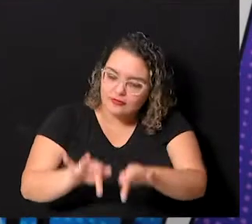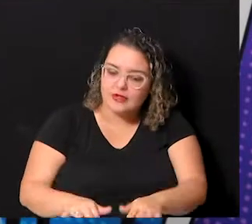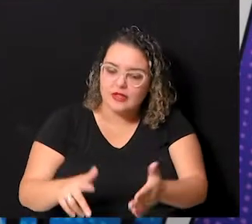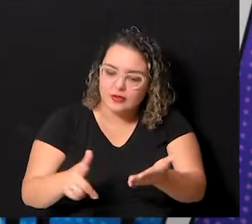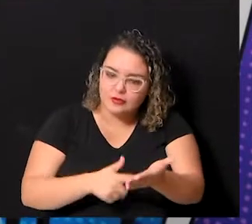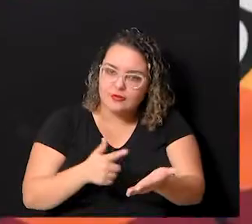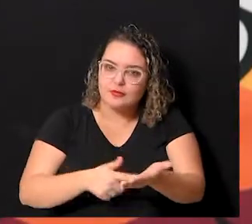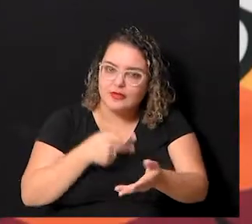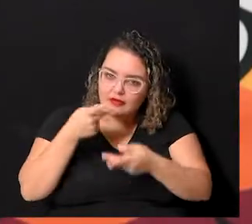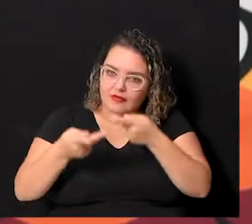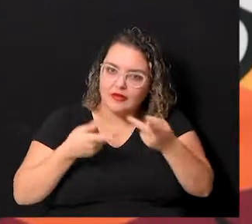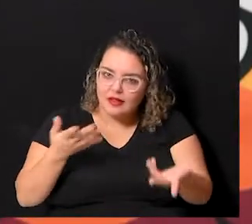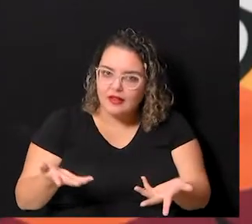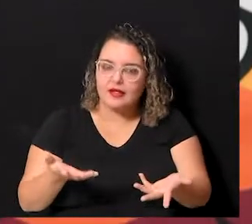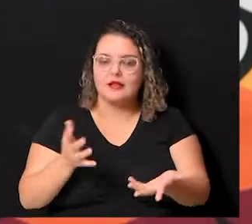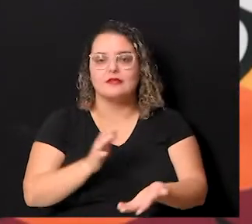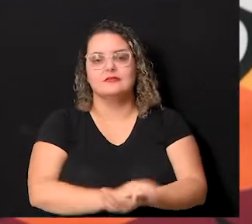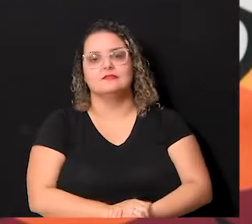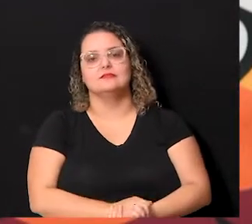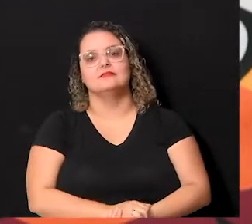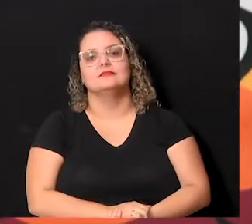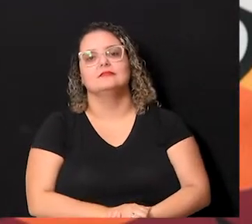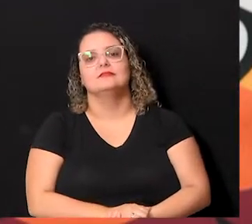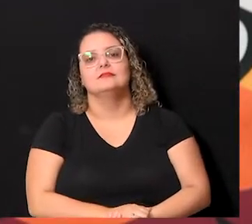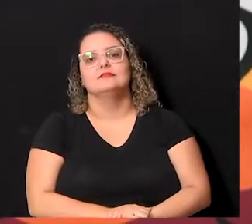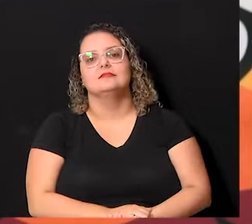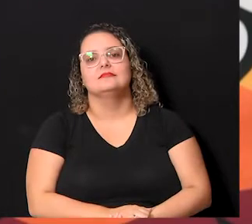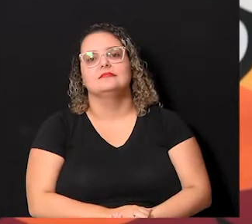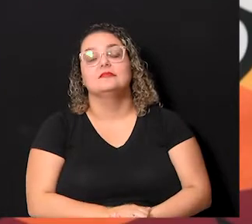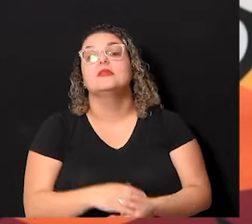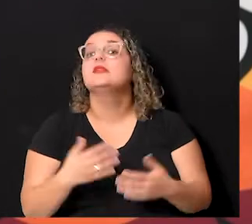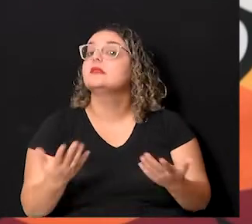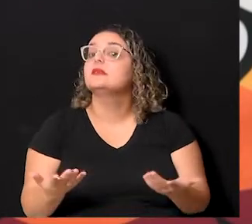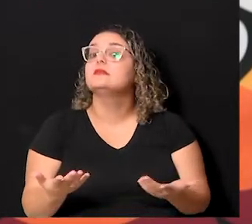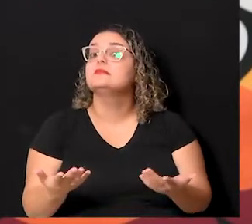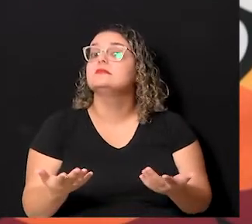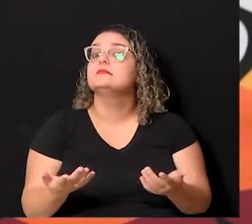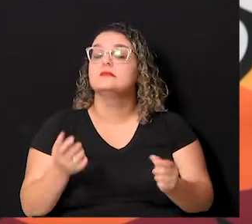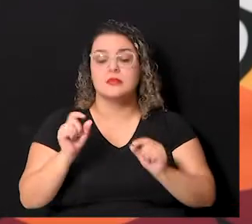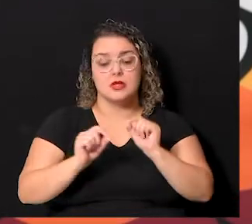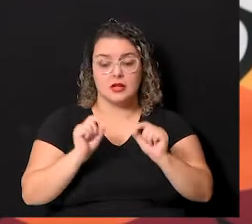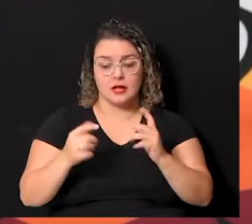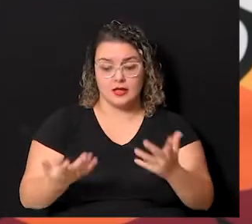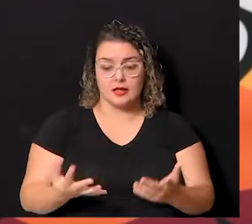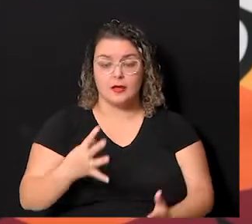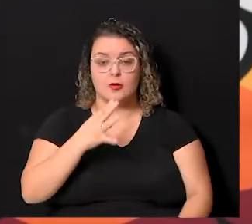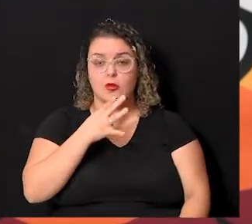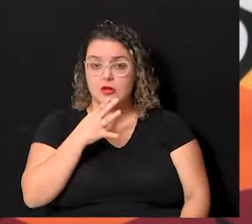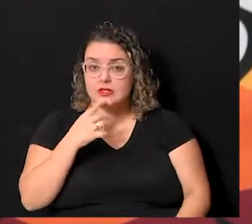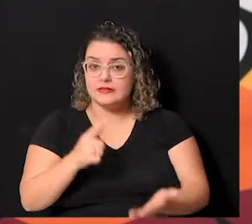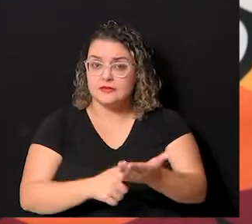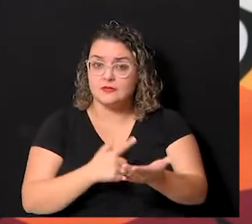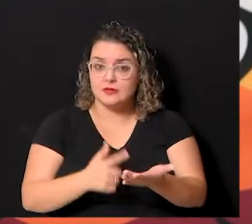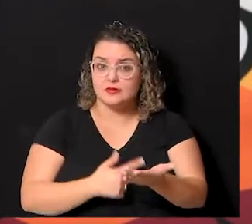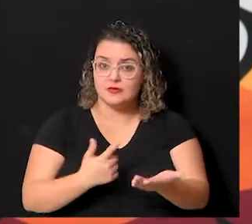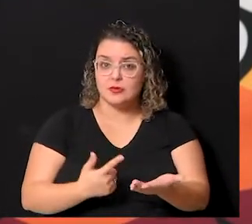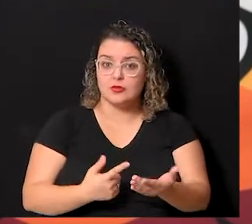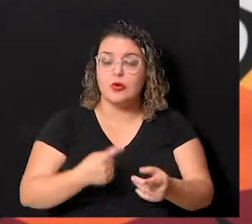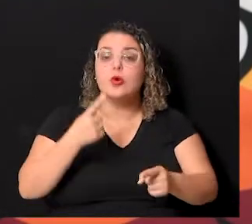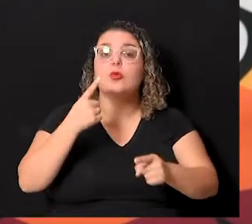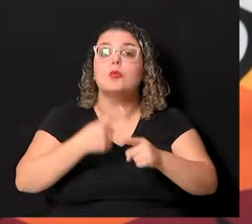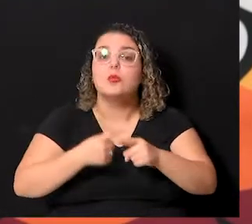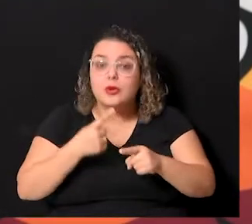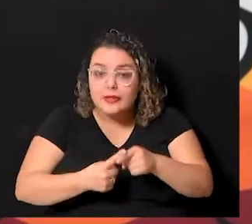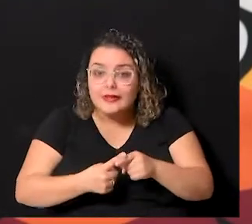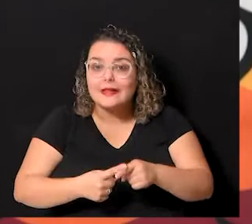hein? E aí, Felipe? Empolgado. Para quem então, né, quer conhecer o livro, por que